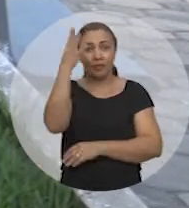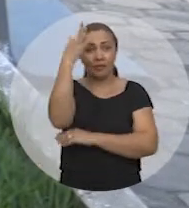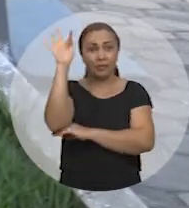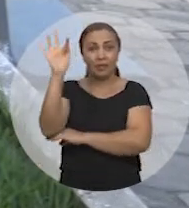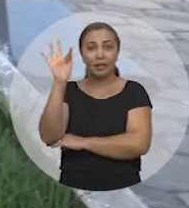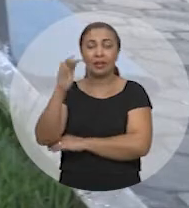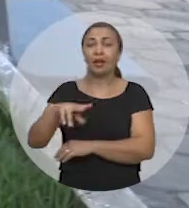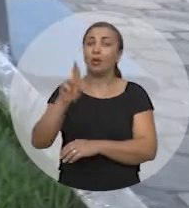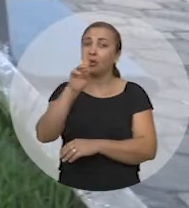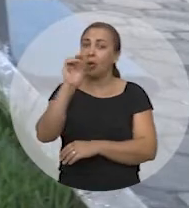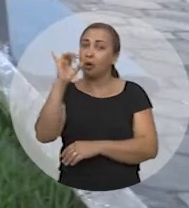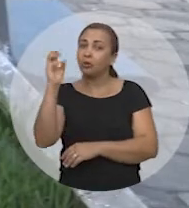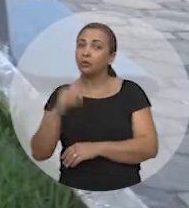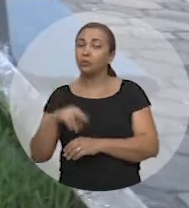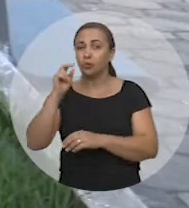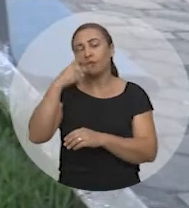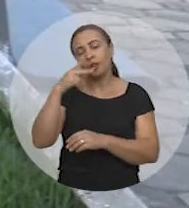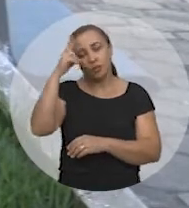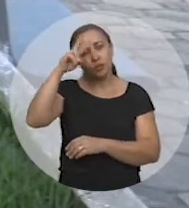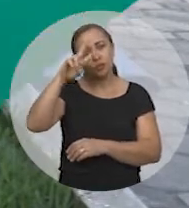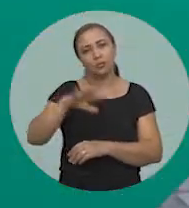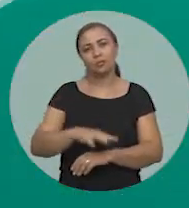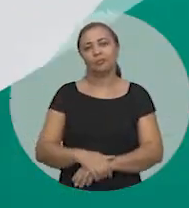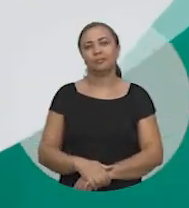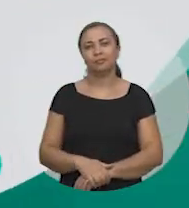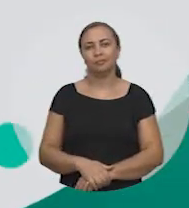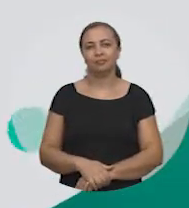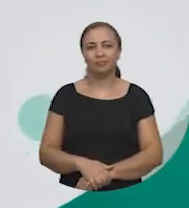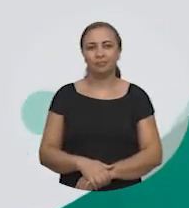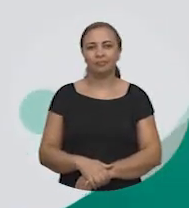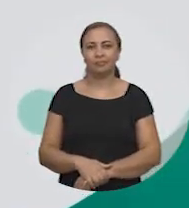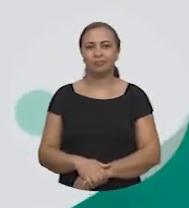Rio Grande do Norte contam essa história para gente